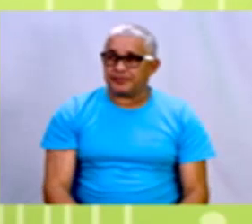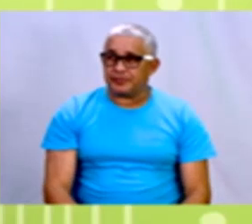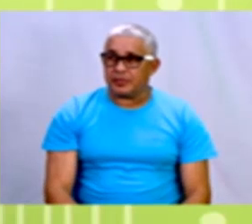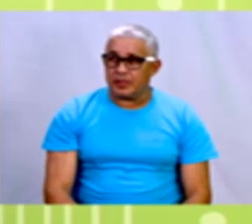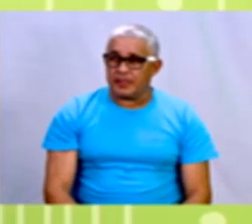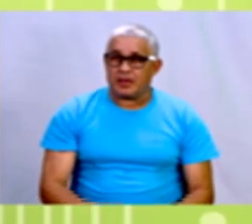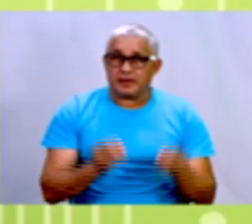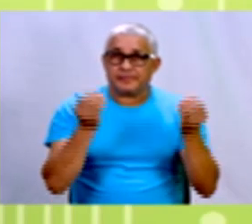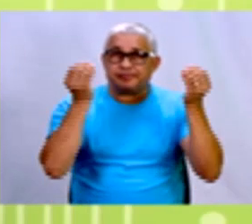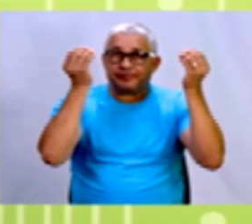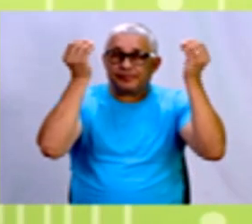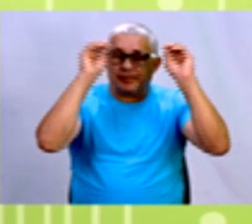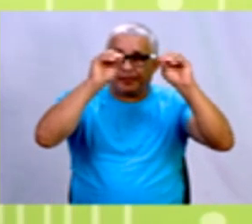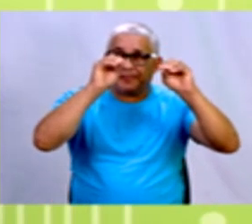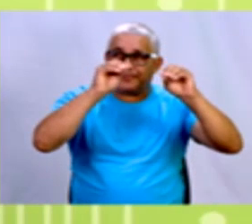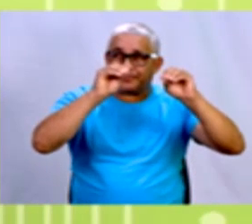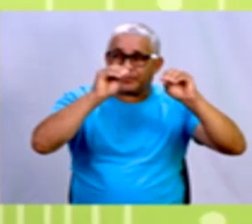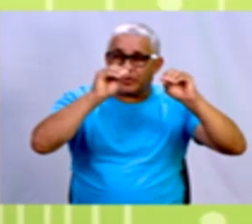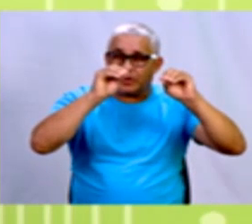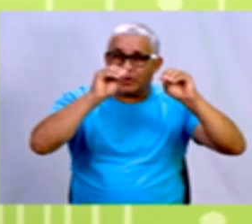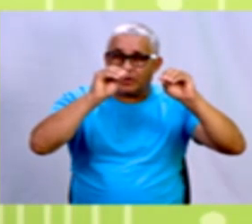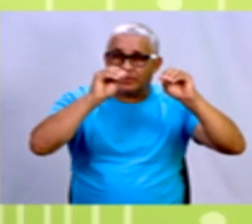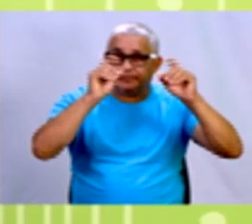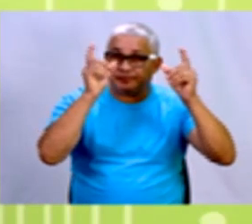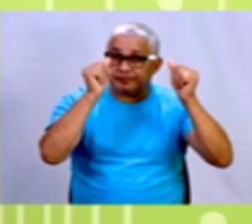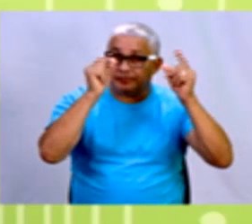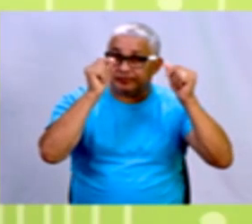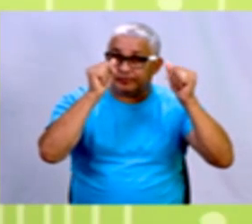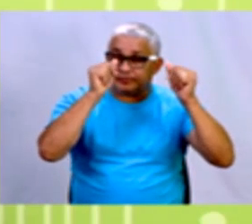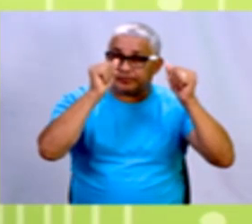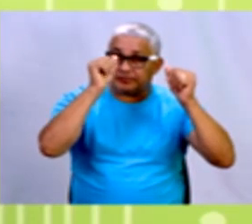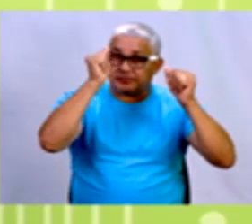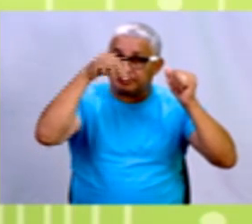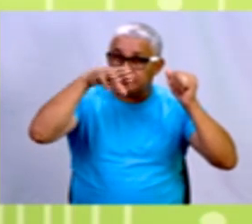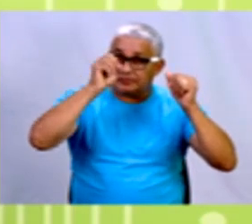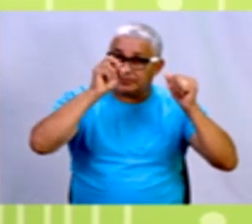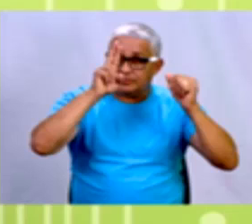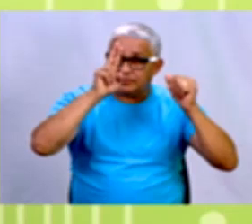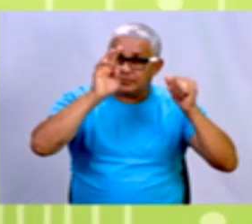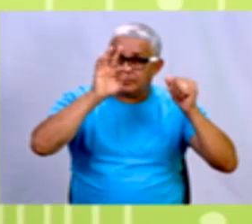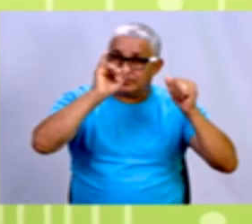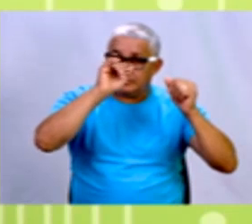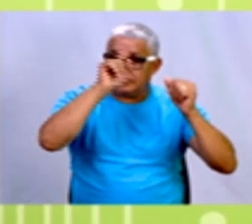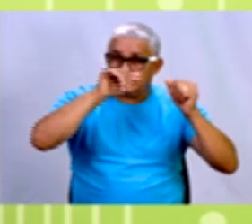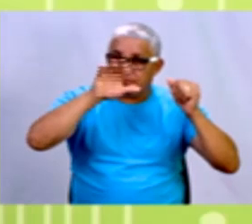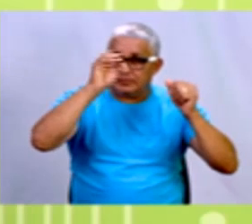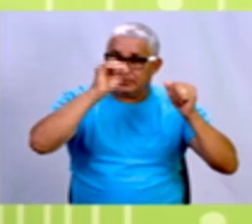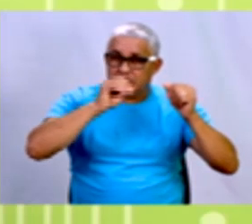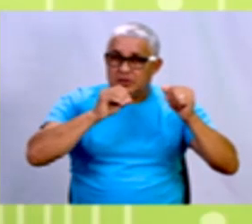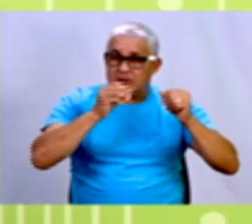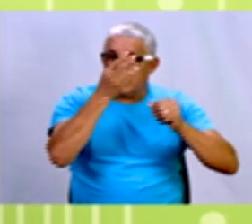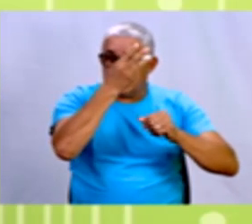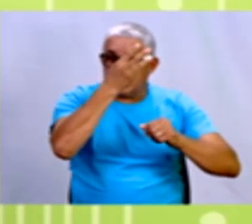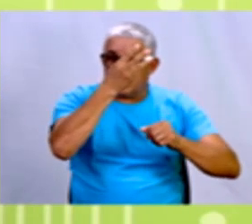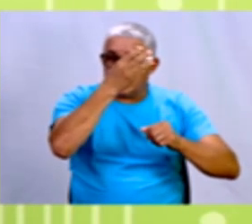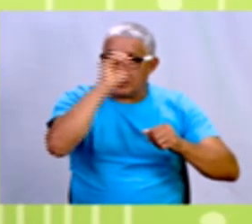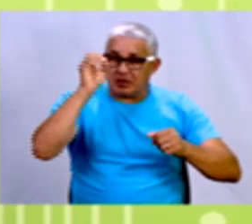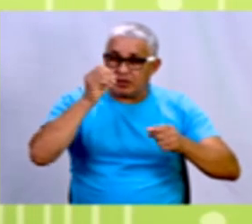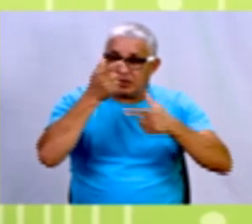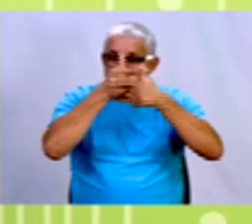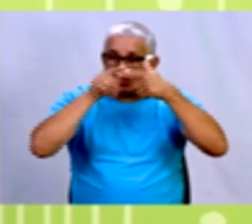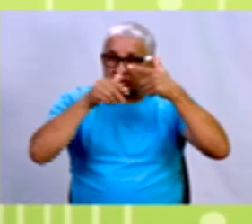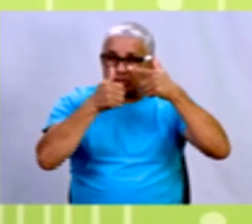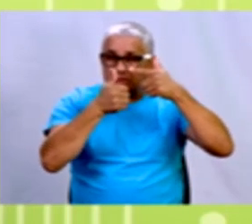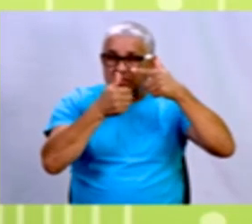gente colocar qual é o valor que vai ser amortizado, nada mais é do que pegar 300 e dividir por 3, que é a quantidade de